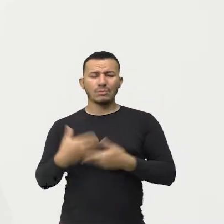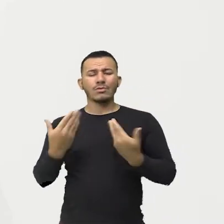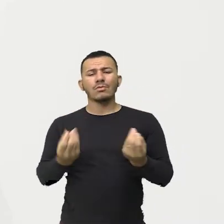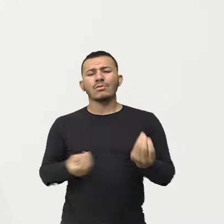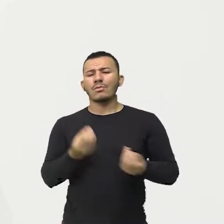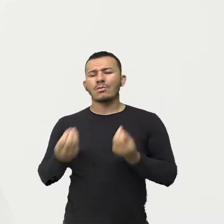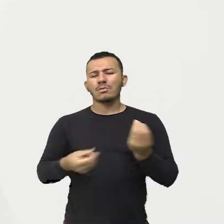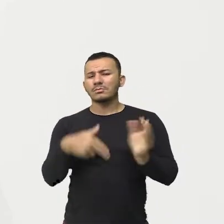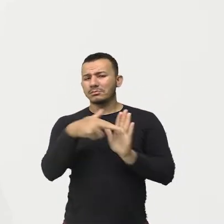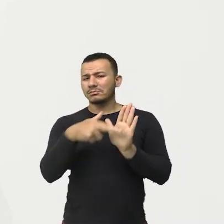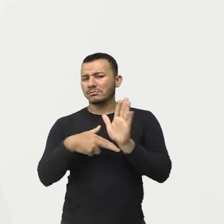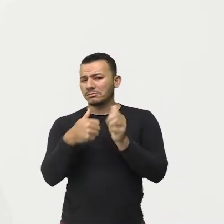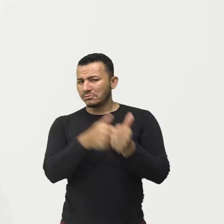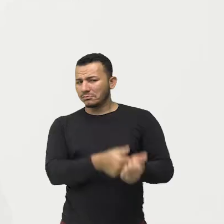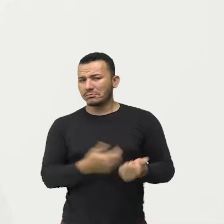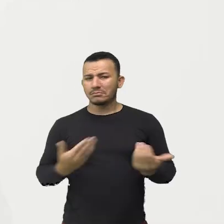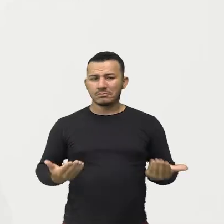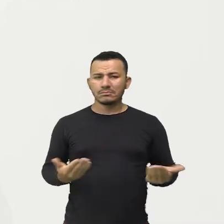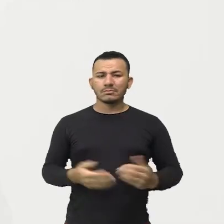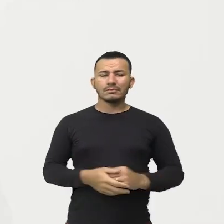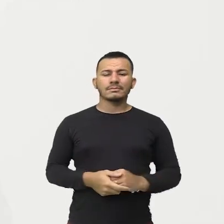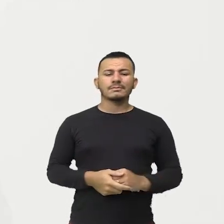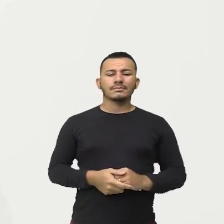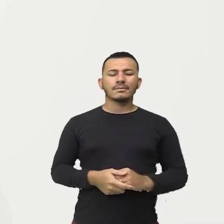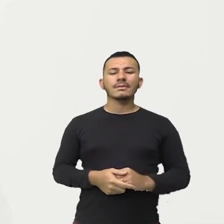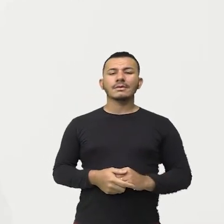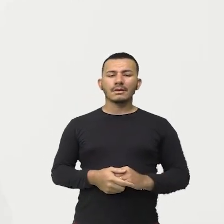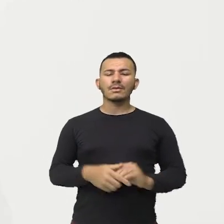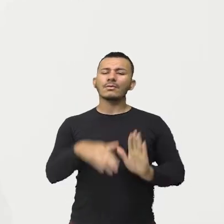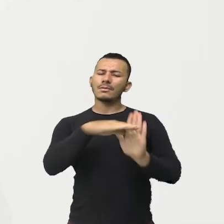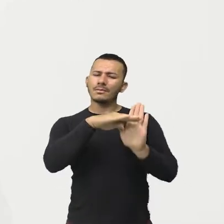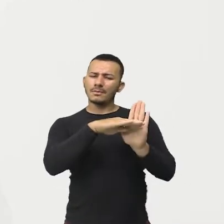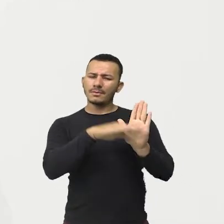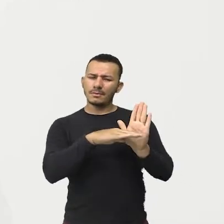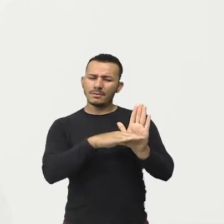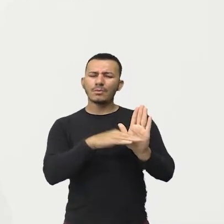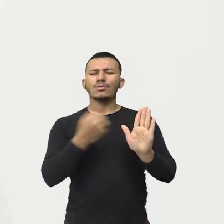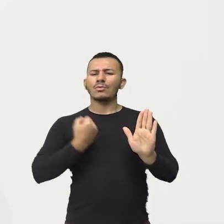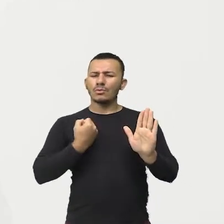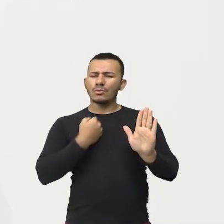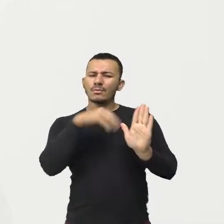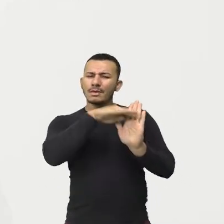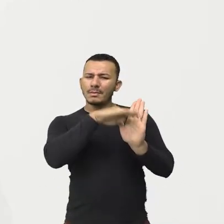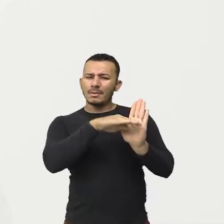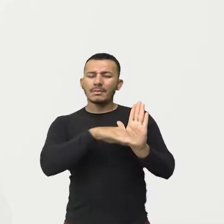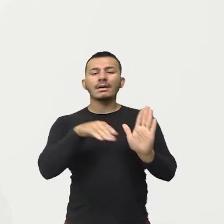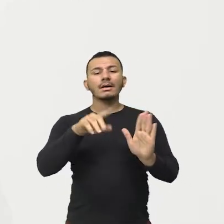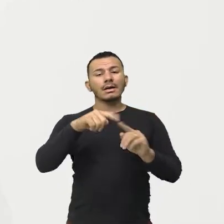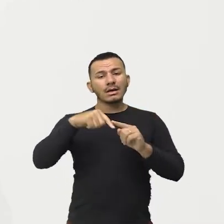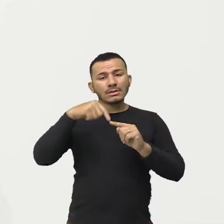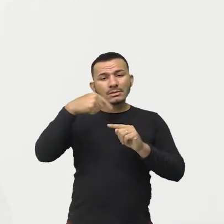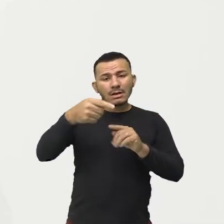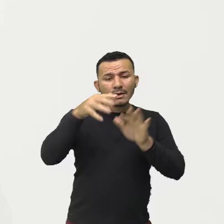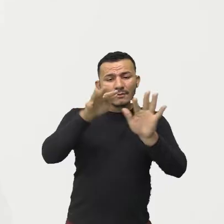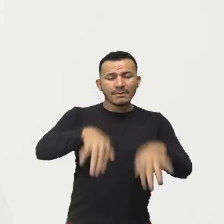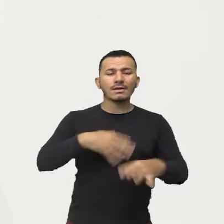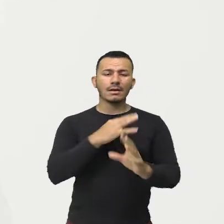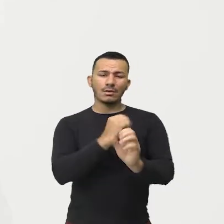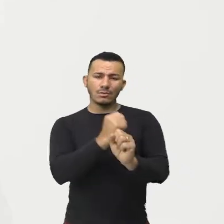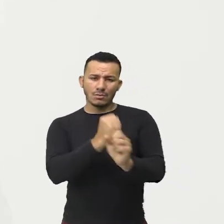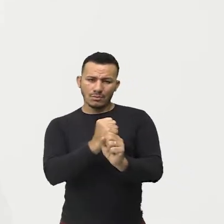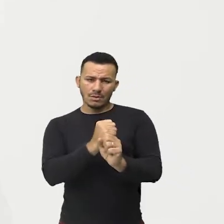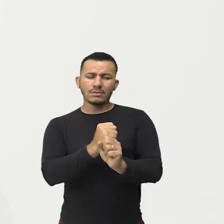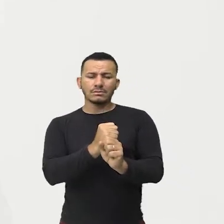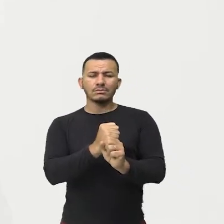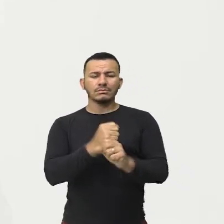Então, como estes valores são somados ao final da compra, claro, eu vou comprar leite, eu vou comprar mais os pães e mais